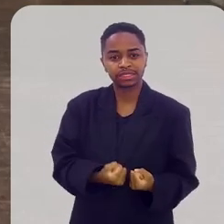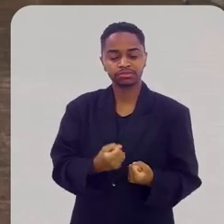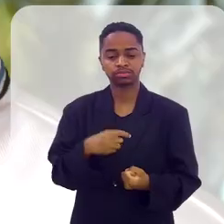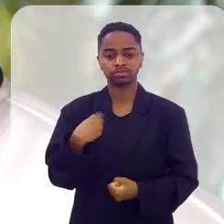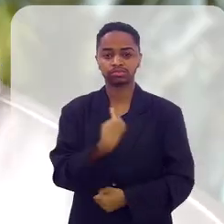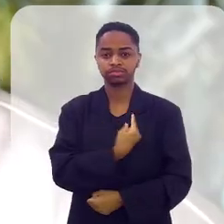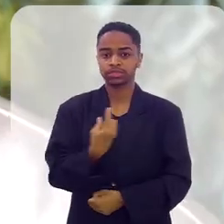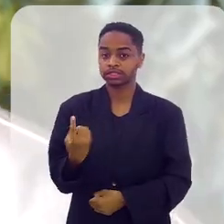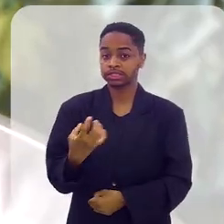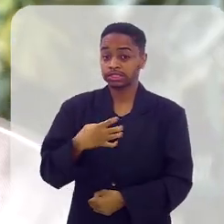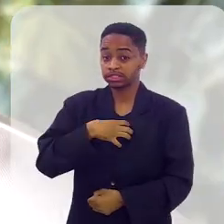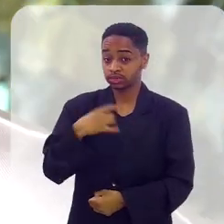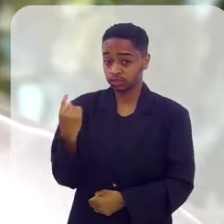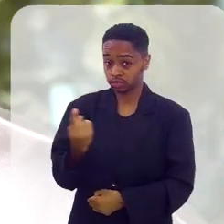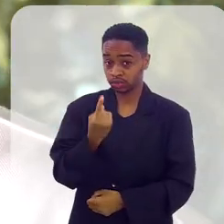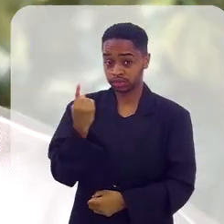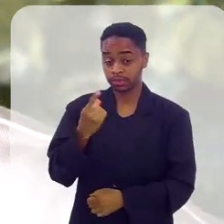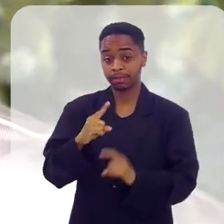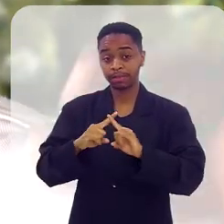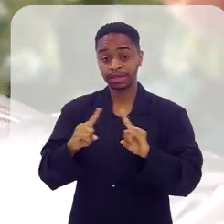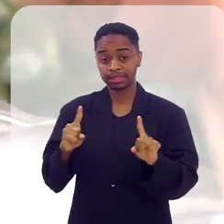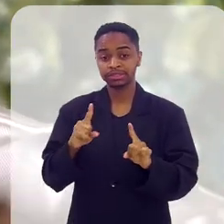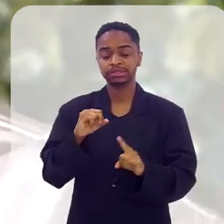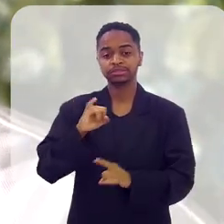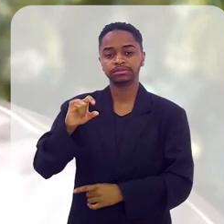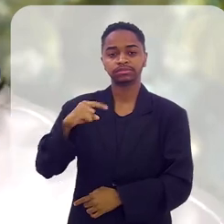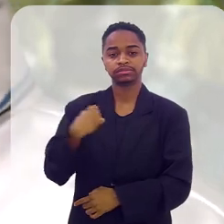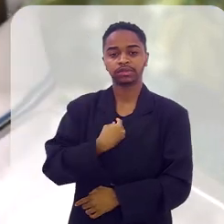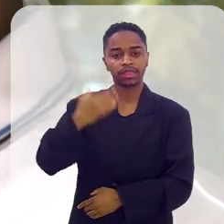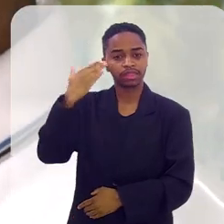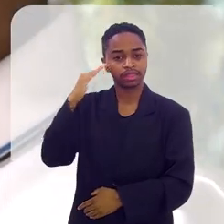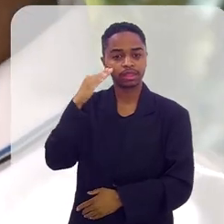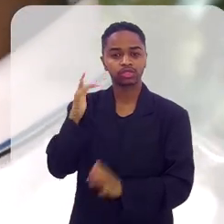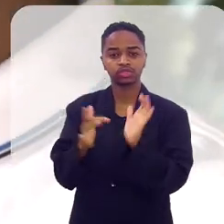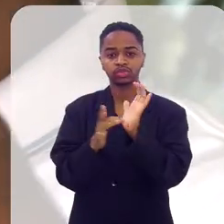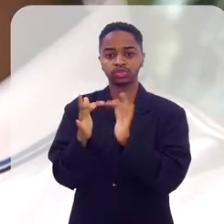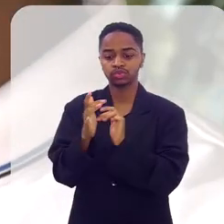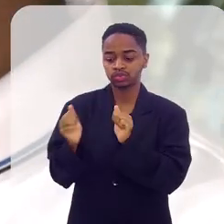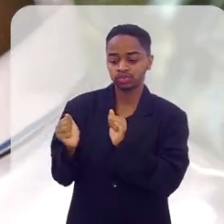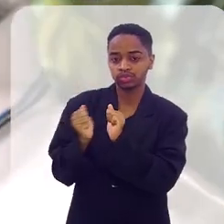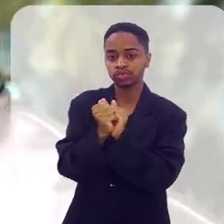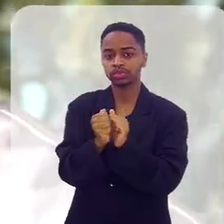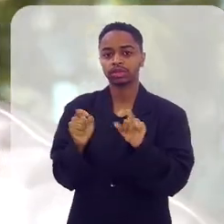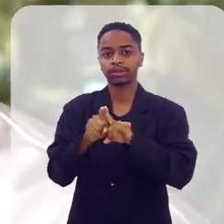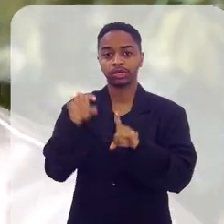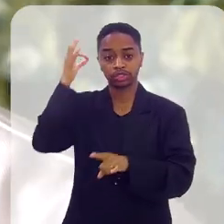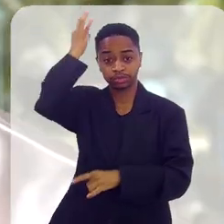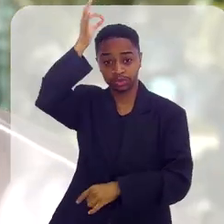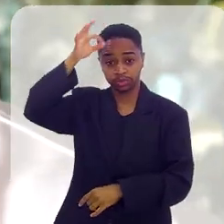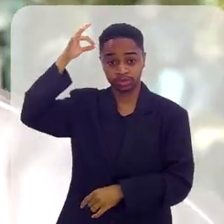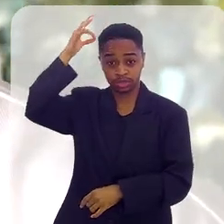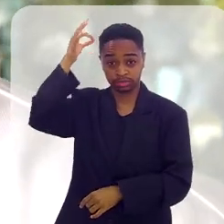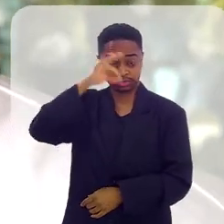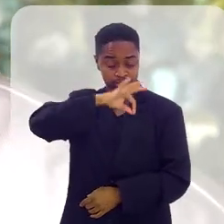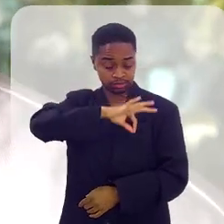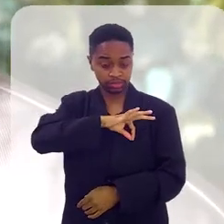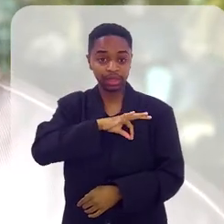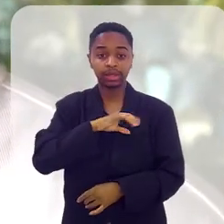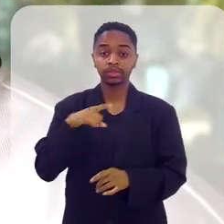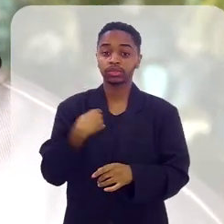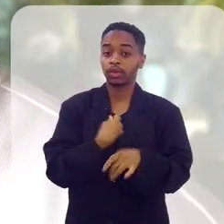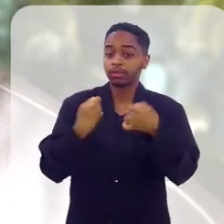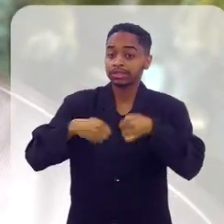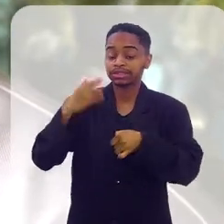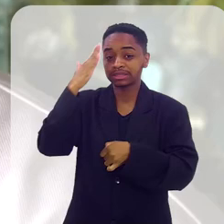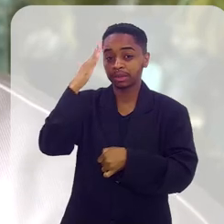sozinhos. Mas entender que Jesus está ao nosso lado e o seu Espírito Santo dentro de nós é saber